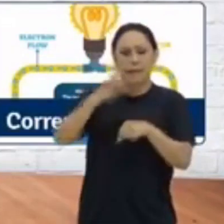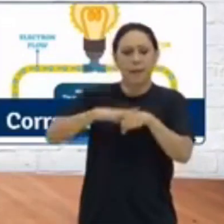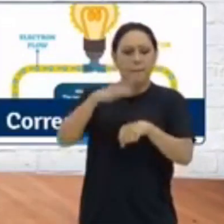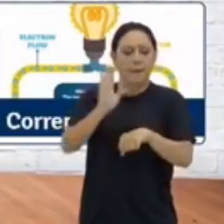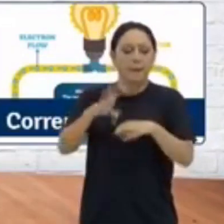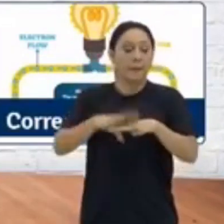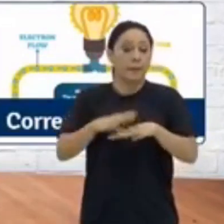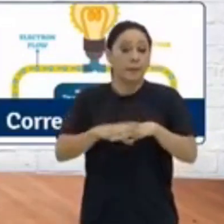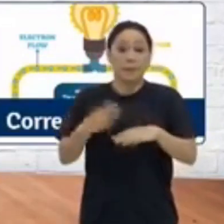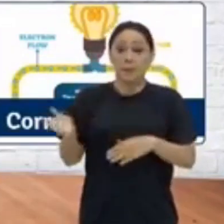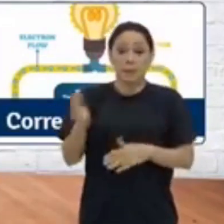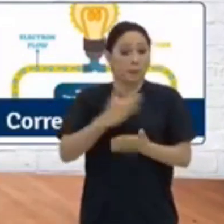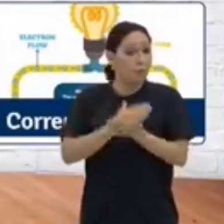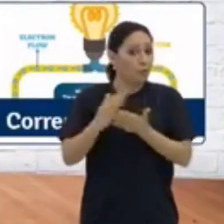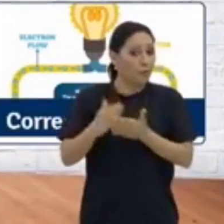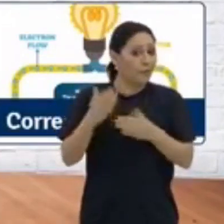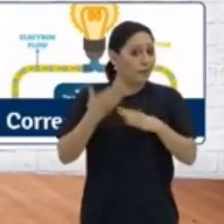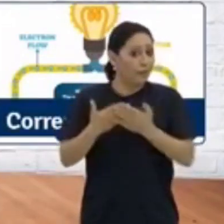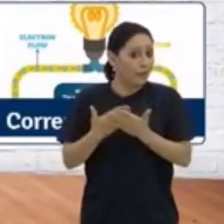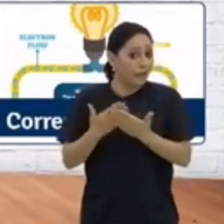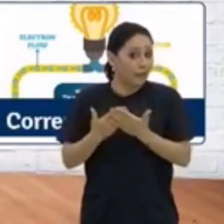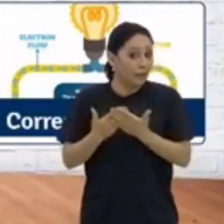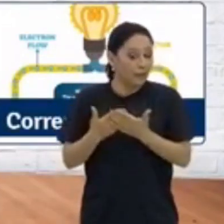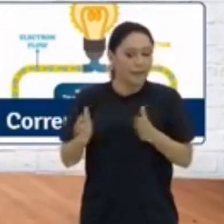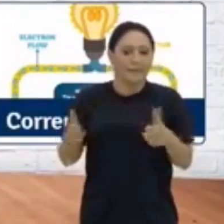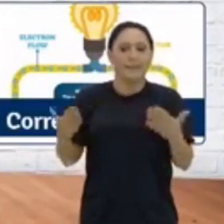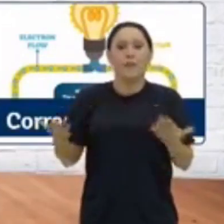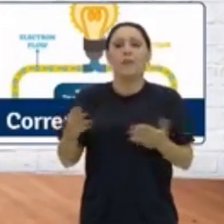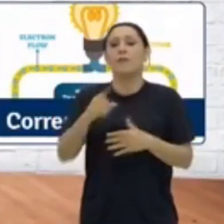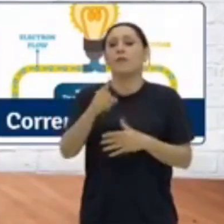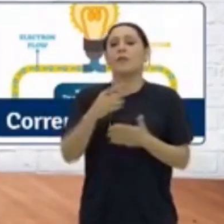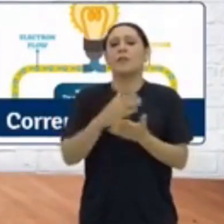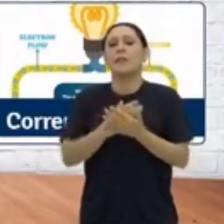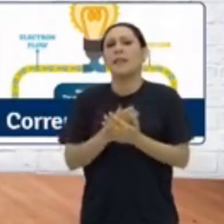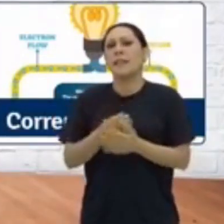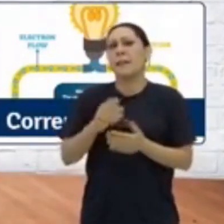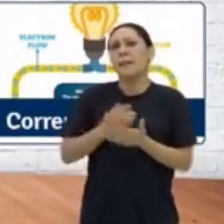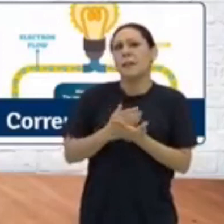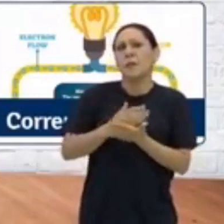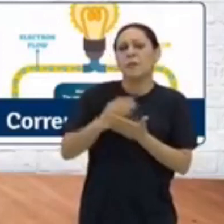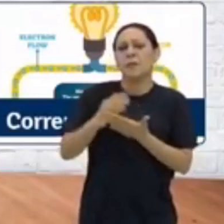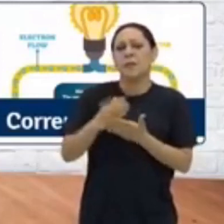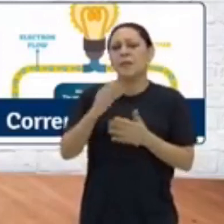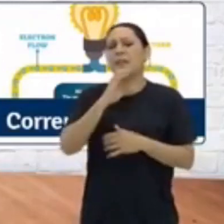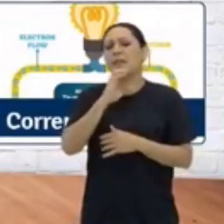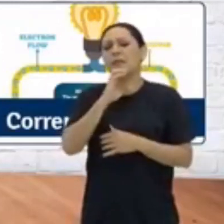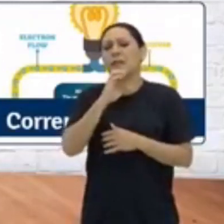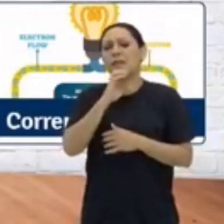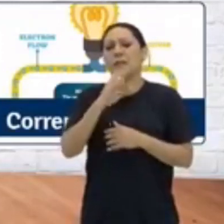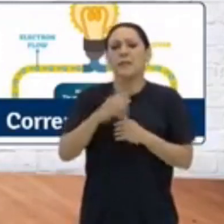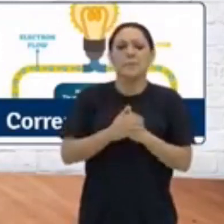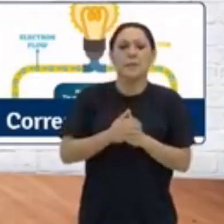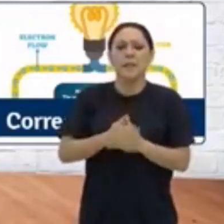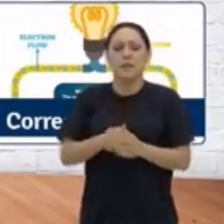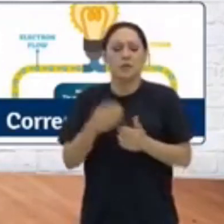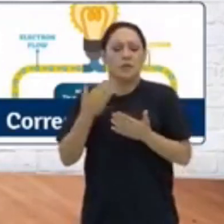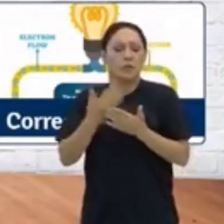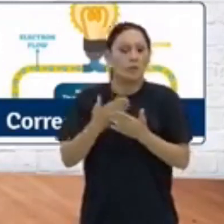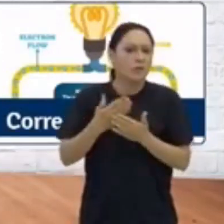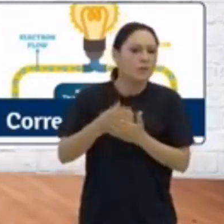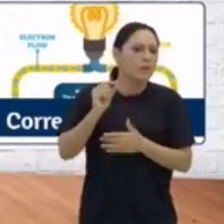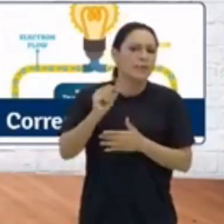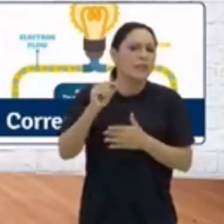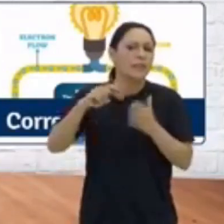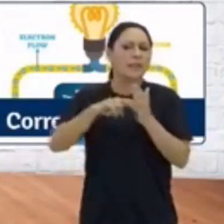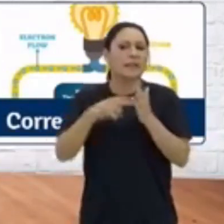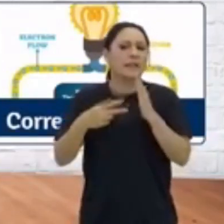aí, vamos começar a falar sobre a aula, não é? Você começar a ter conhecimento cada vez mais do que são grandezas, revisando o que são grandezas,